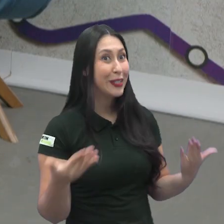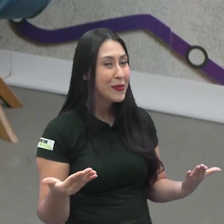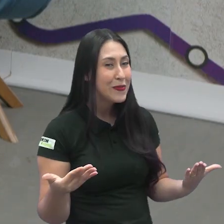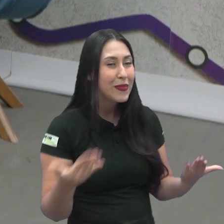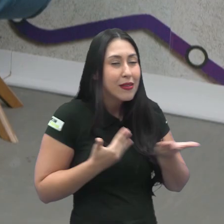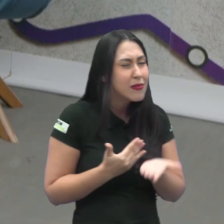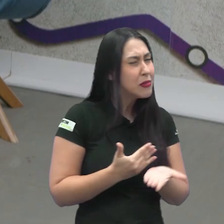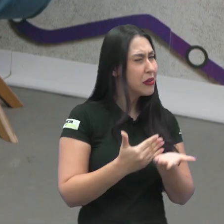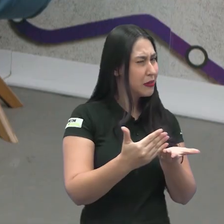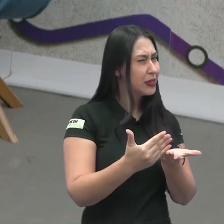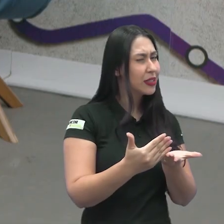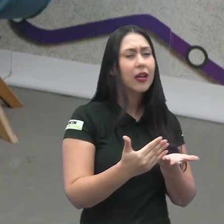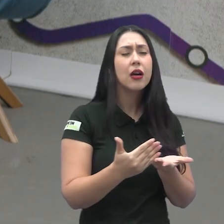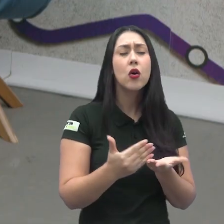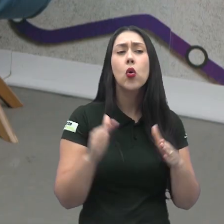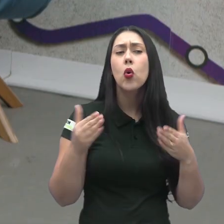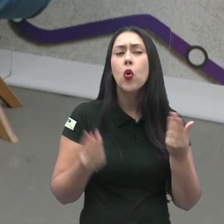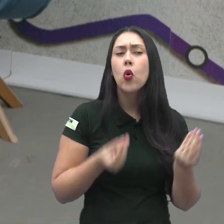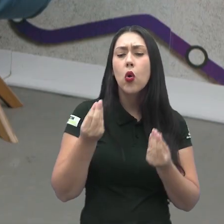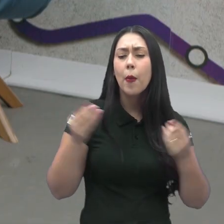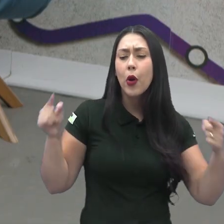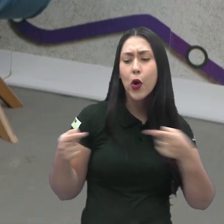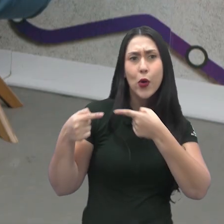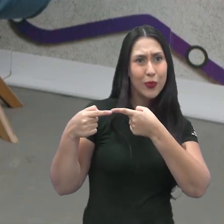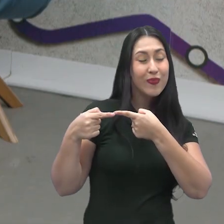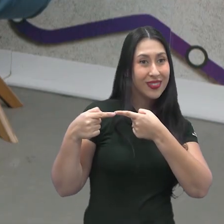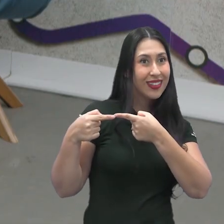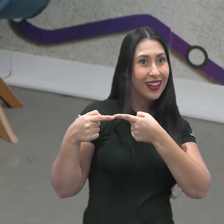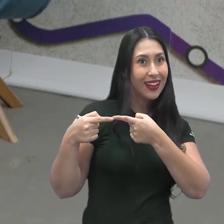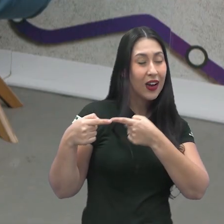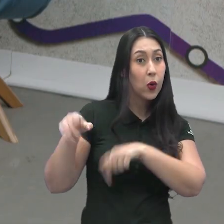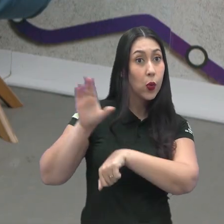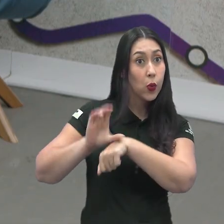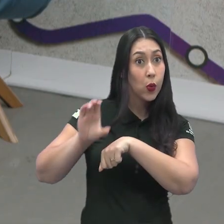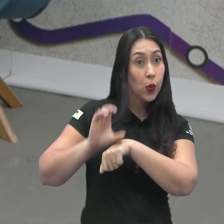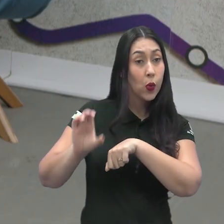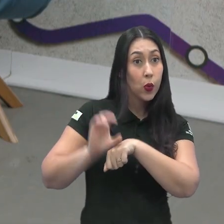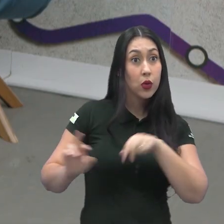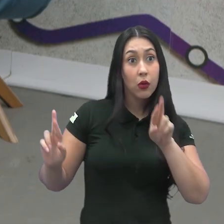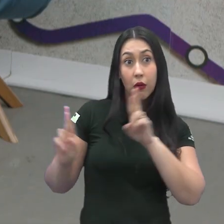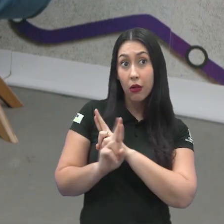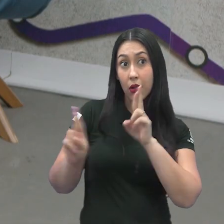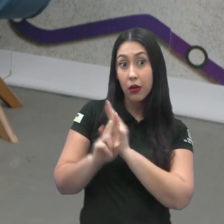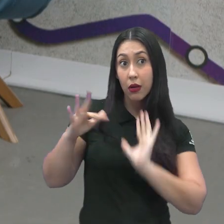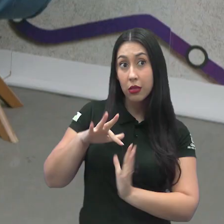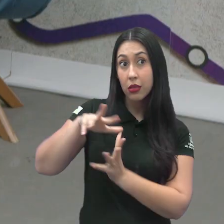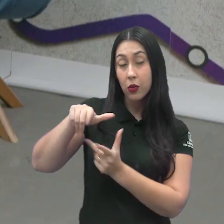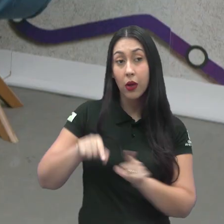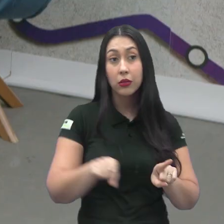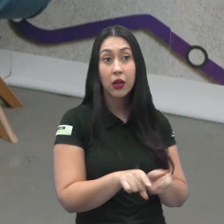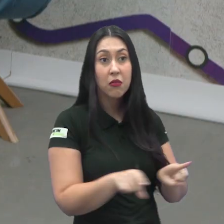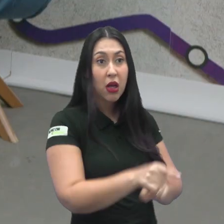Professor, para a gente começar então, qual é a relação entre o curso de Relações Internacionais